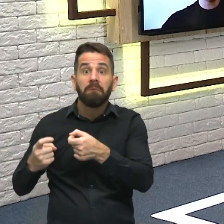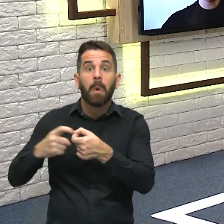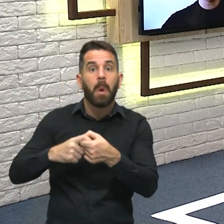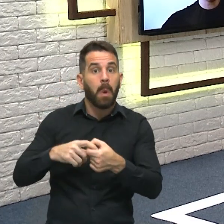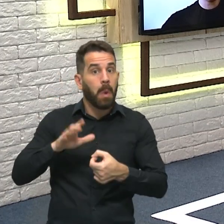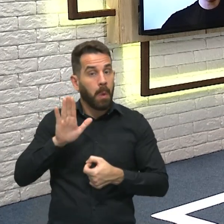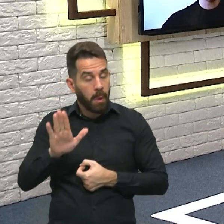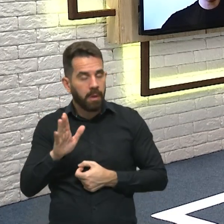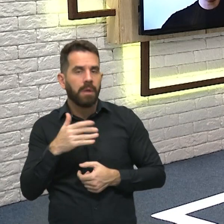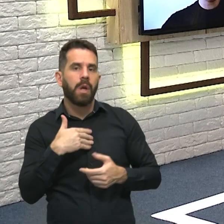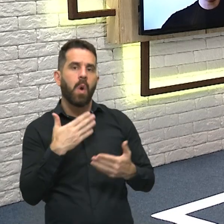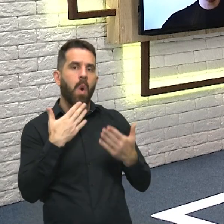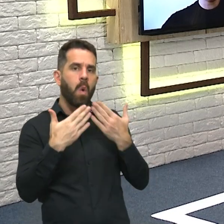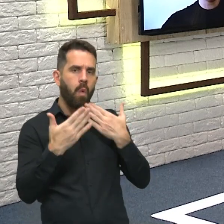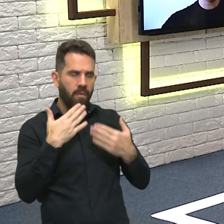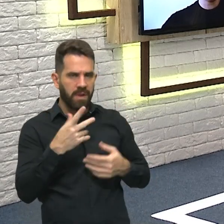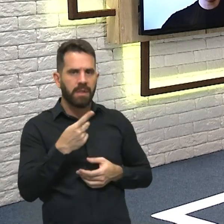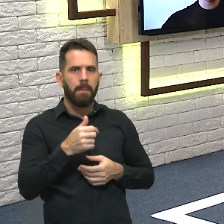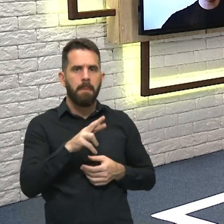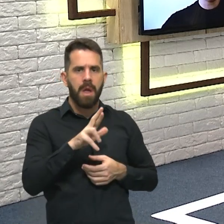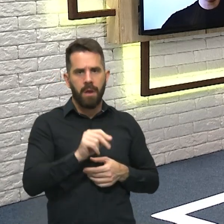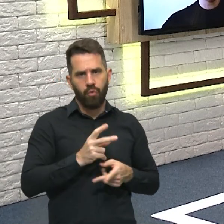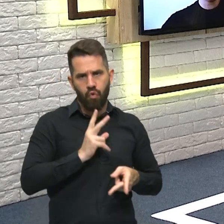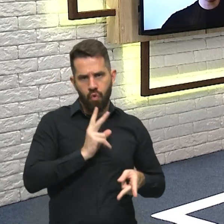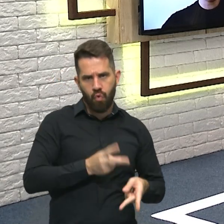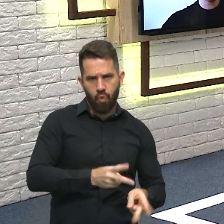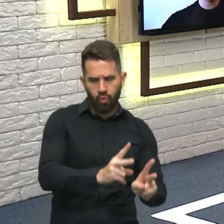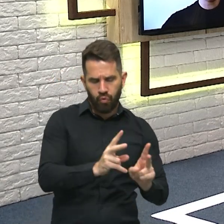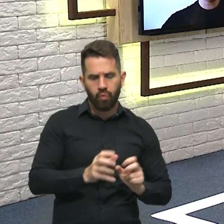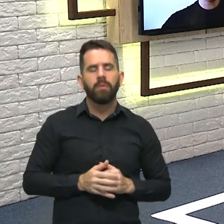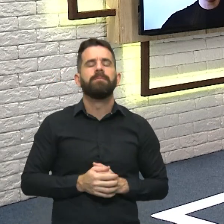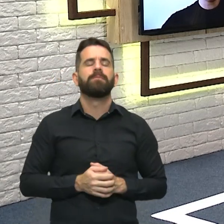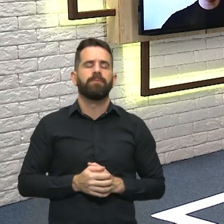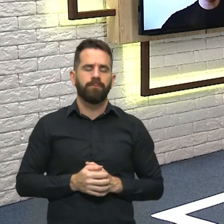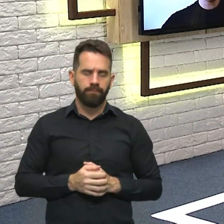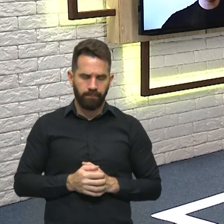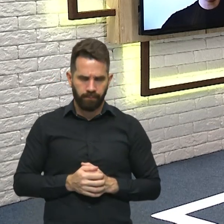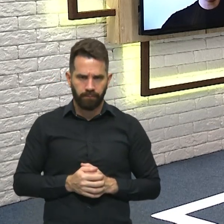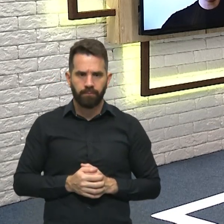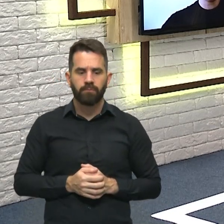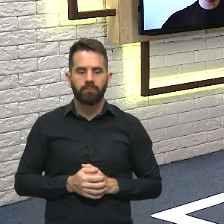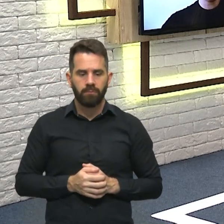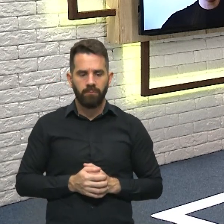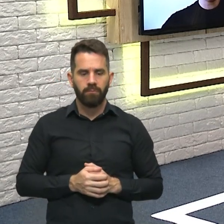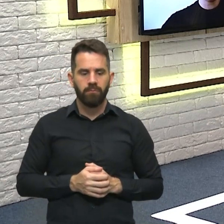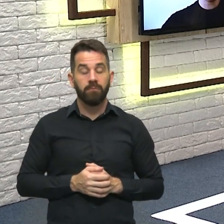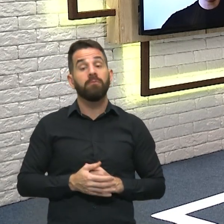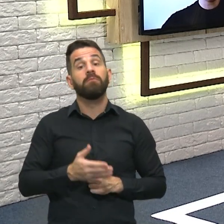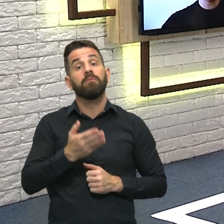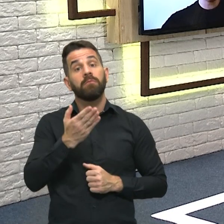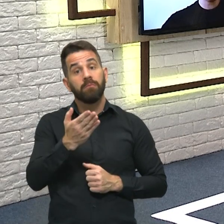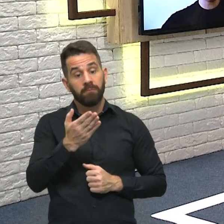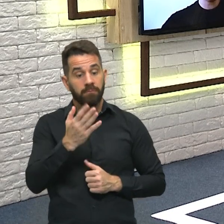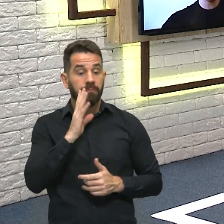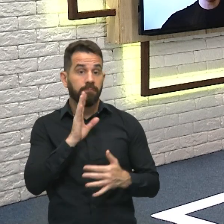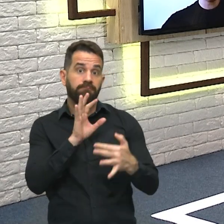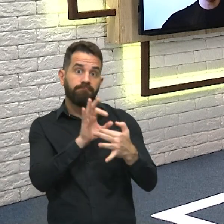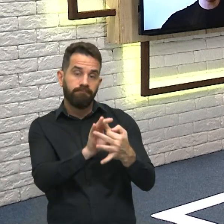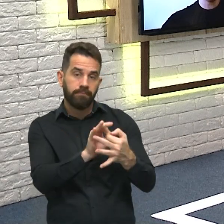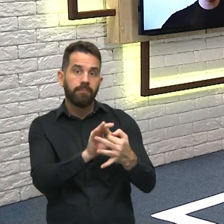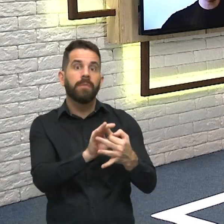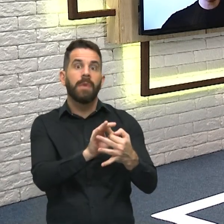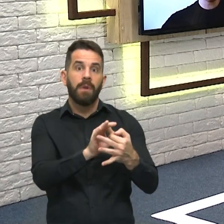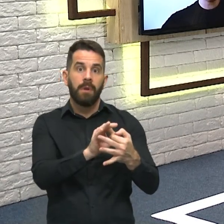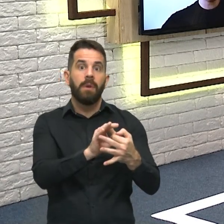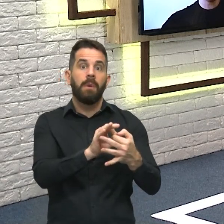dele, eu vou conversando aqui com o professor Pedro para que a gente toque inclusive nesse ponto que o João acaba de falar.